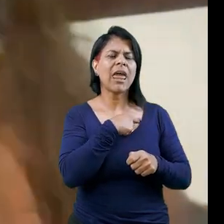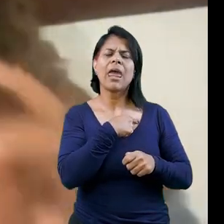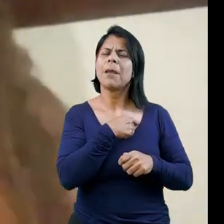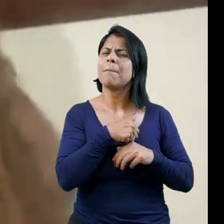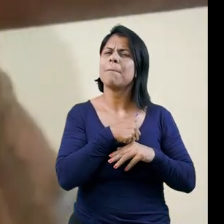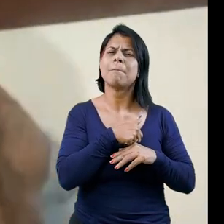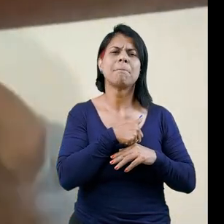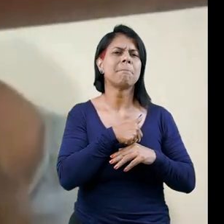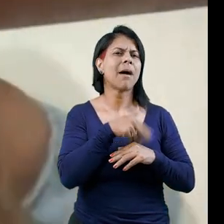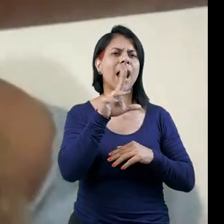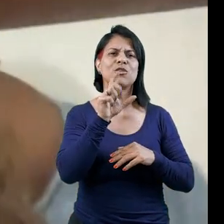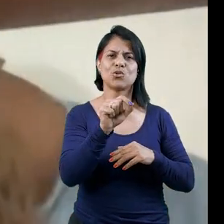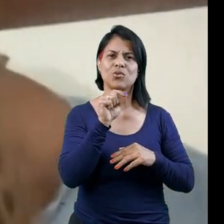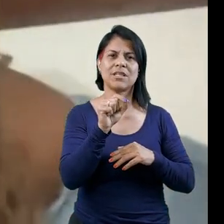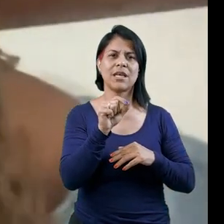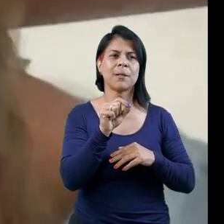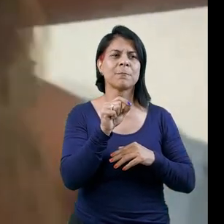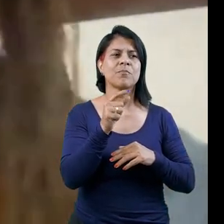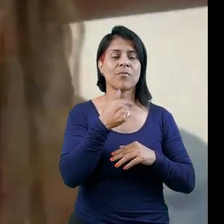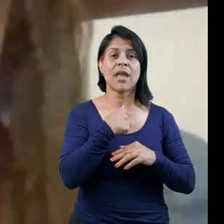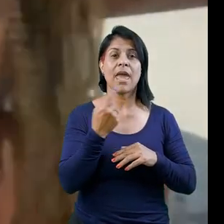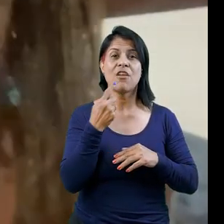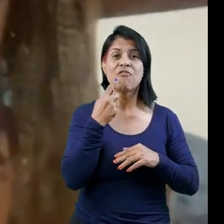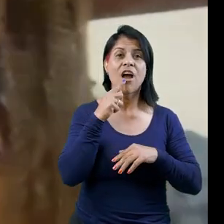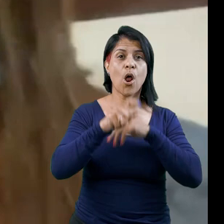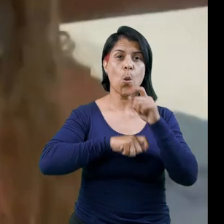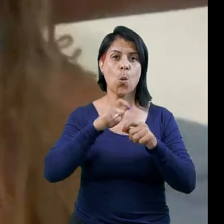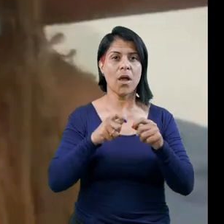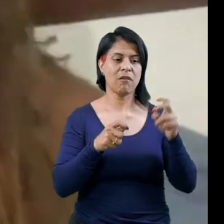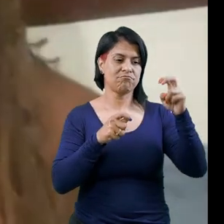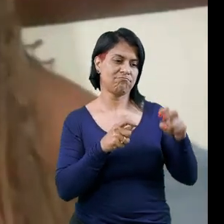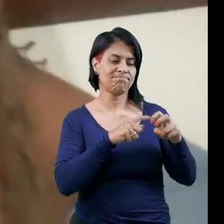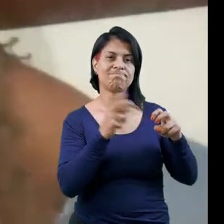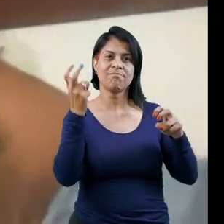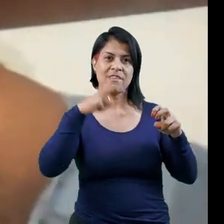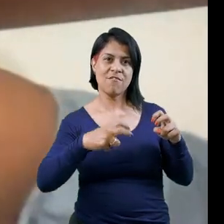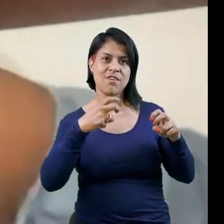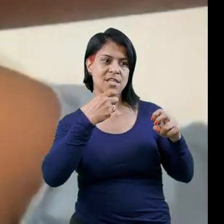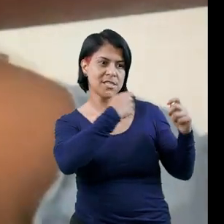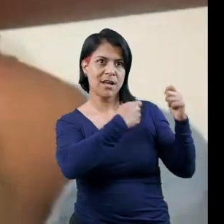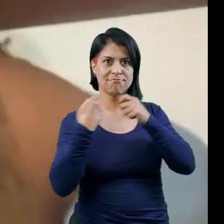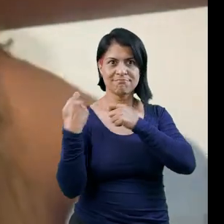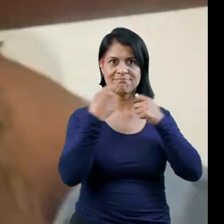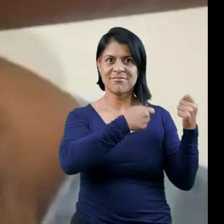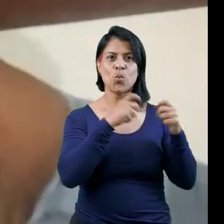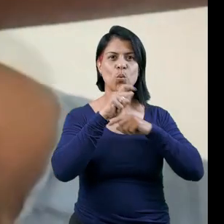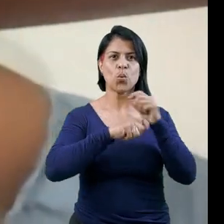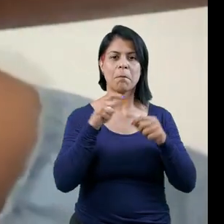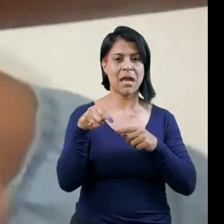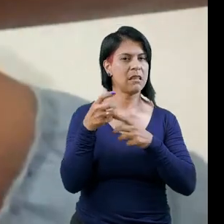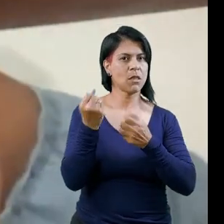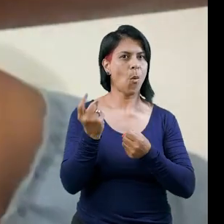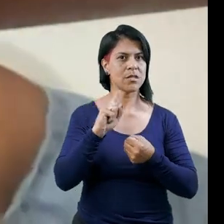e a maneira como o Itamar tá, tipo assim, ele não deita. Ao ponto que... E tem uma coisa de